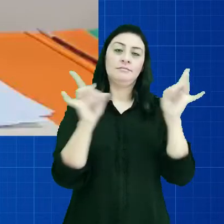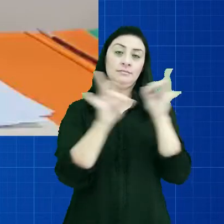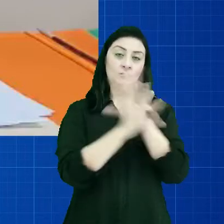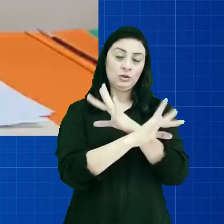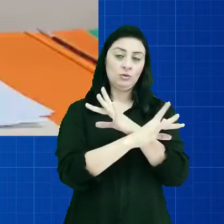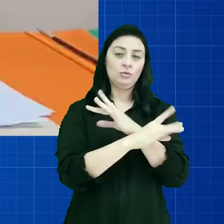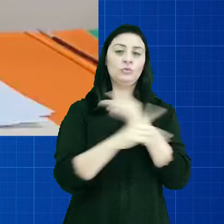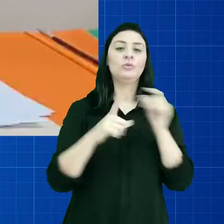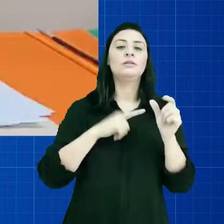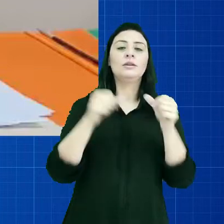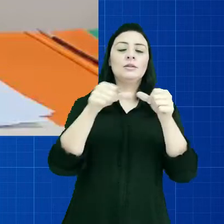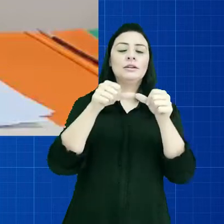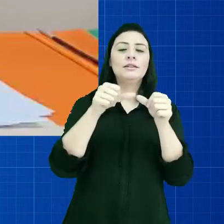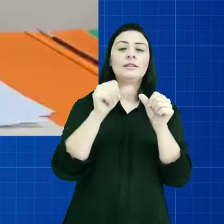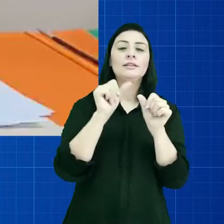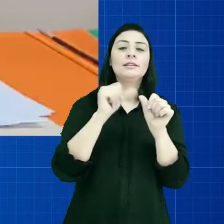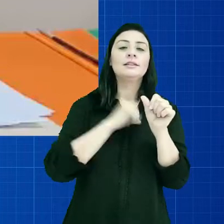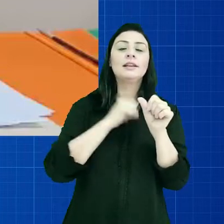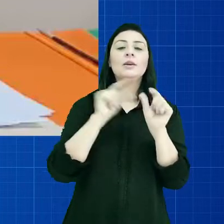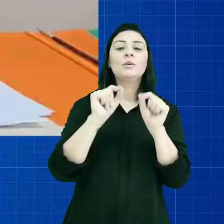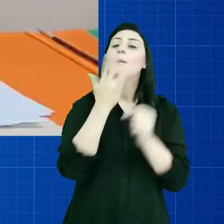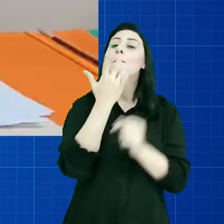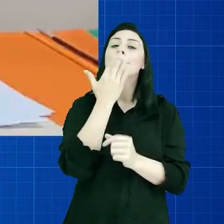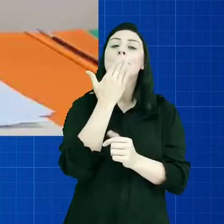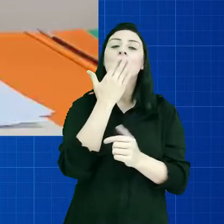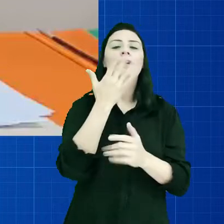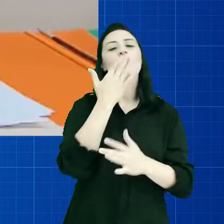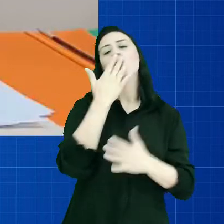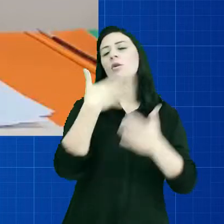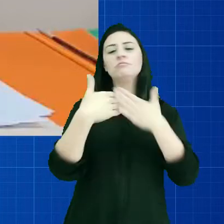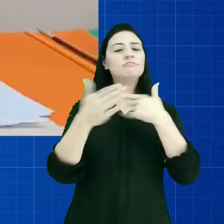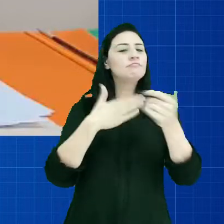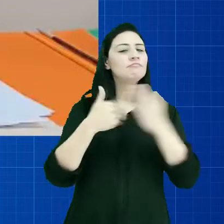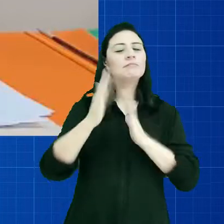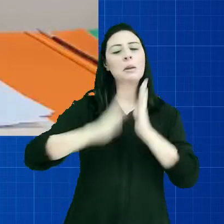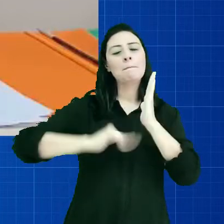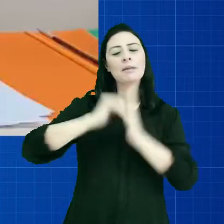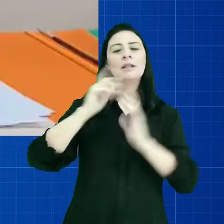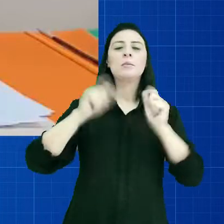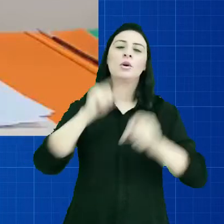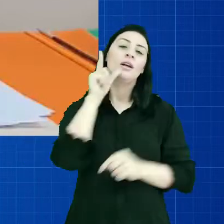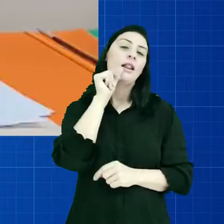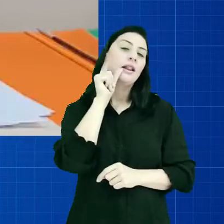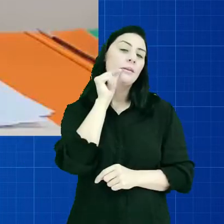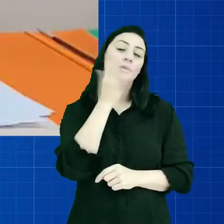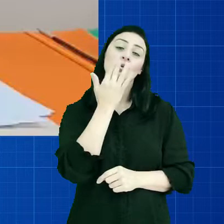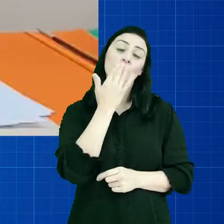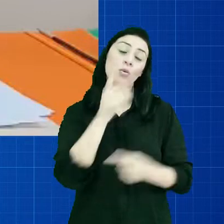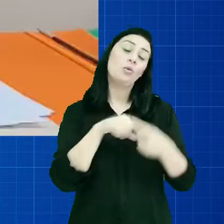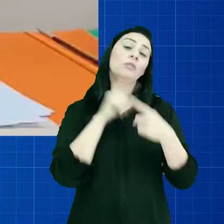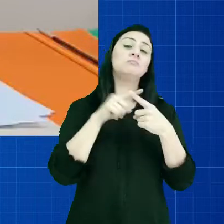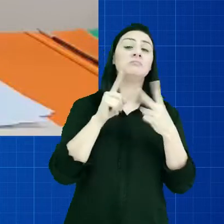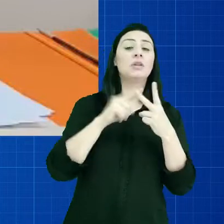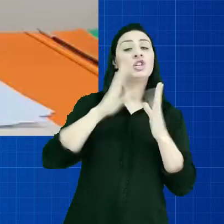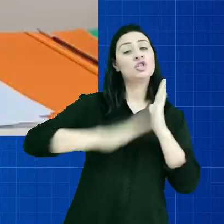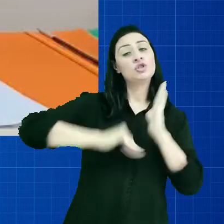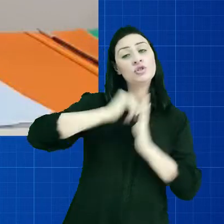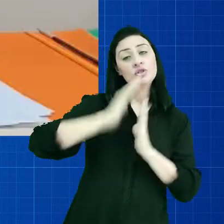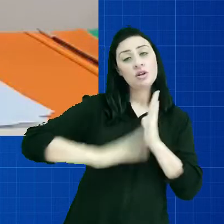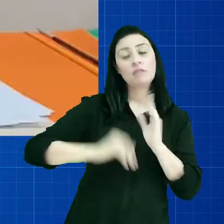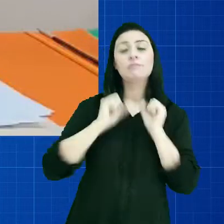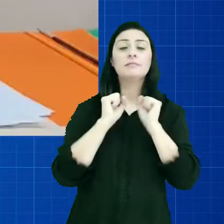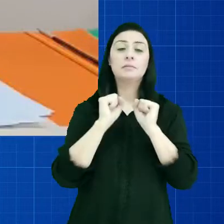contornei e recortei e vou pintar da cor que eu quiser. Posso utilizar lápis de cor, posso